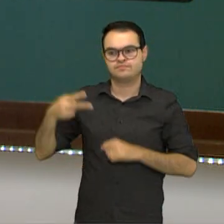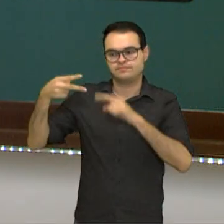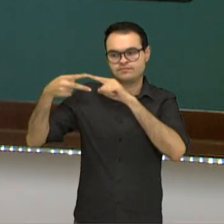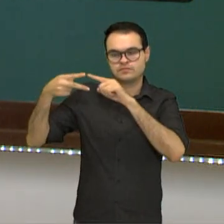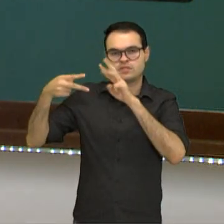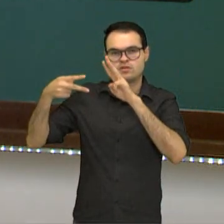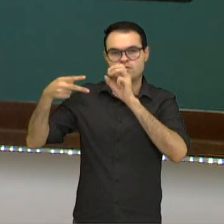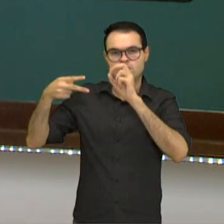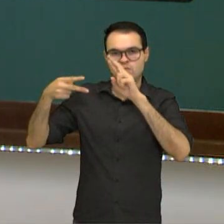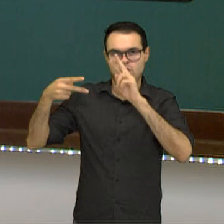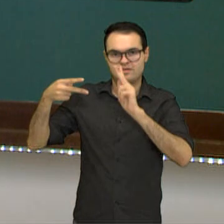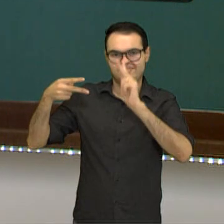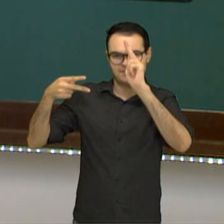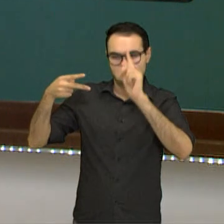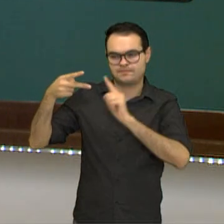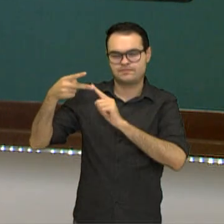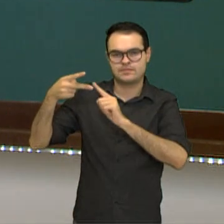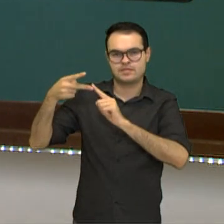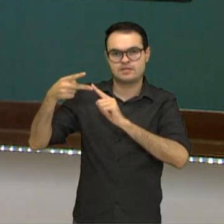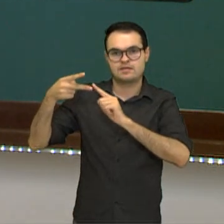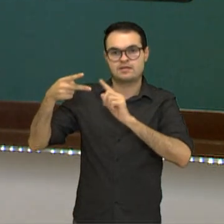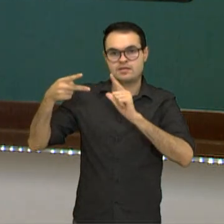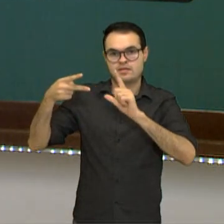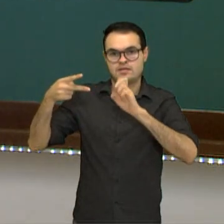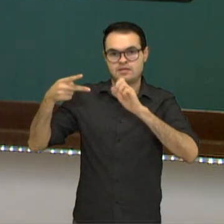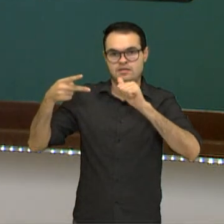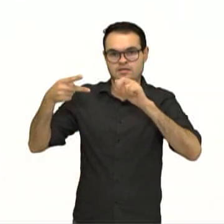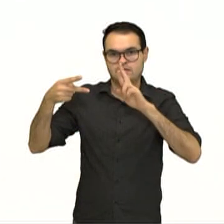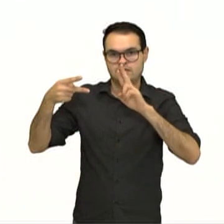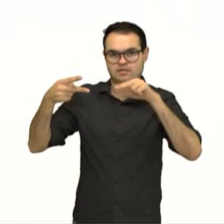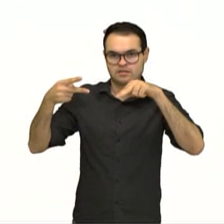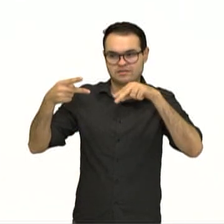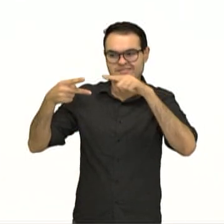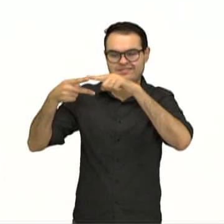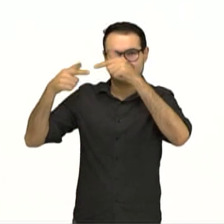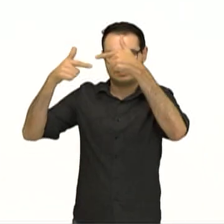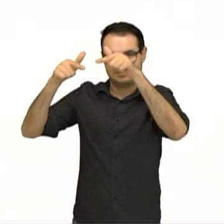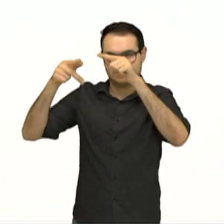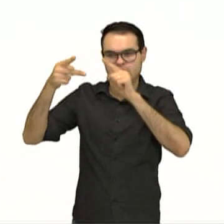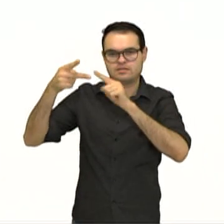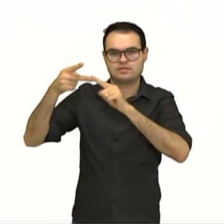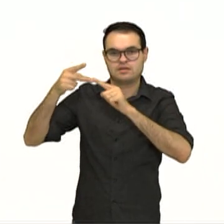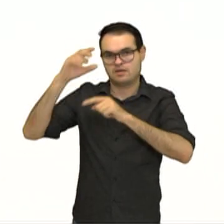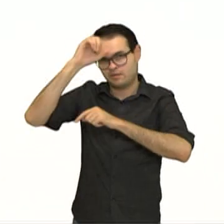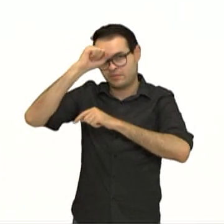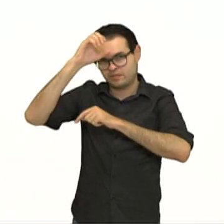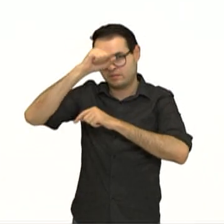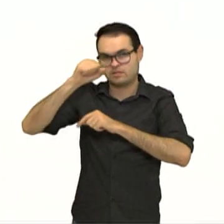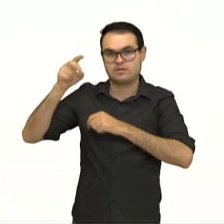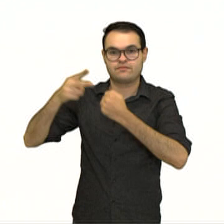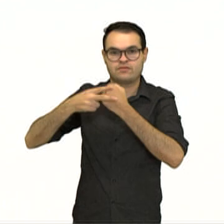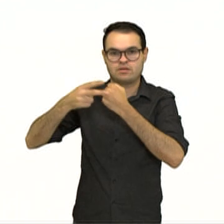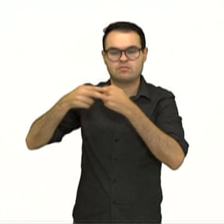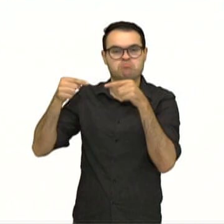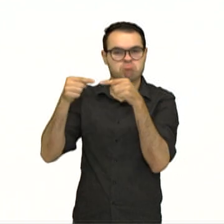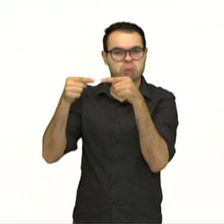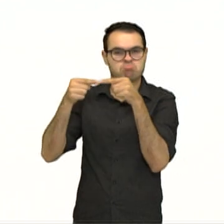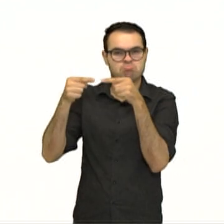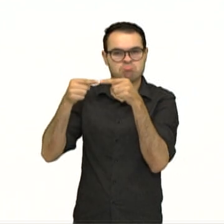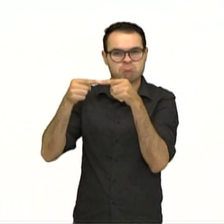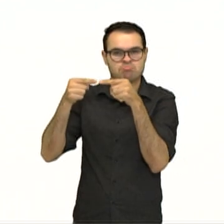learn, trabalhar e aprender, são verbos regulares. O que isso significa? Significa que, na hora de você